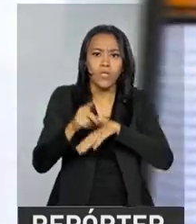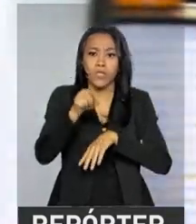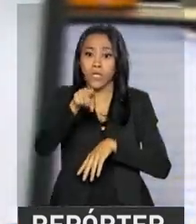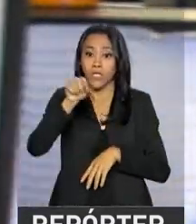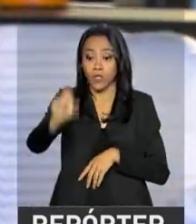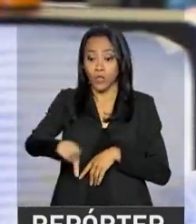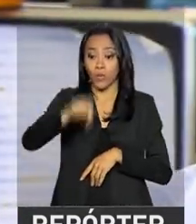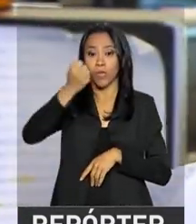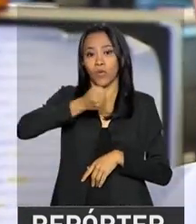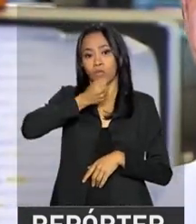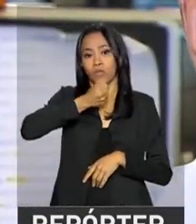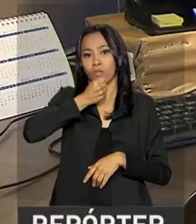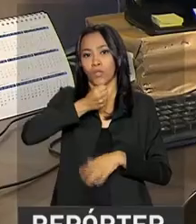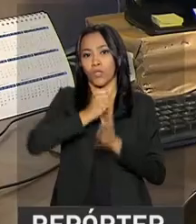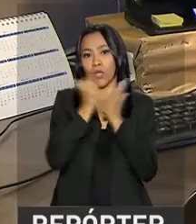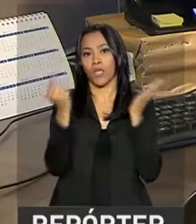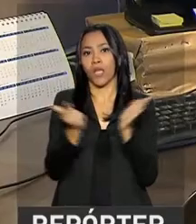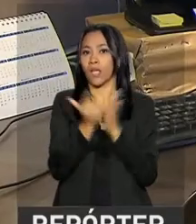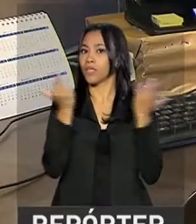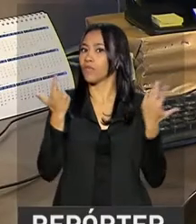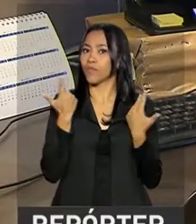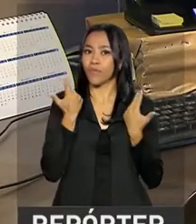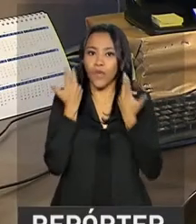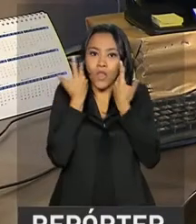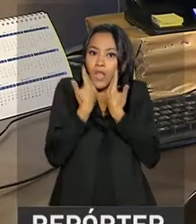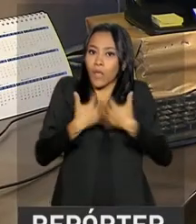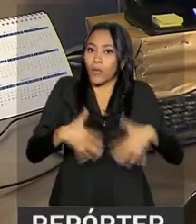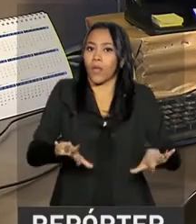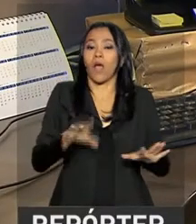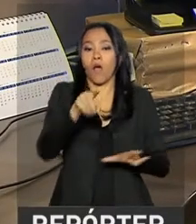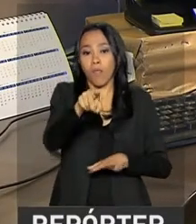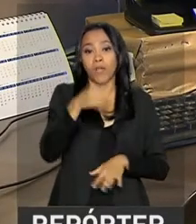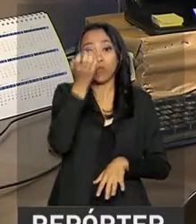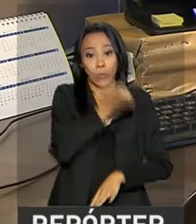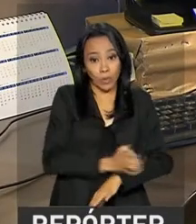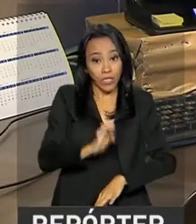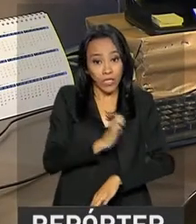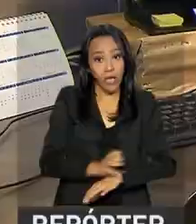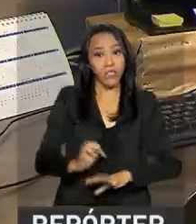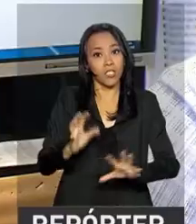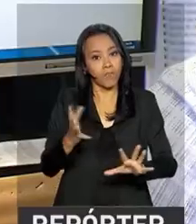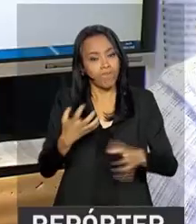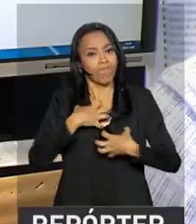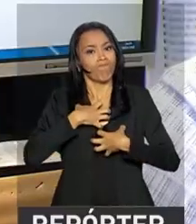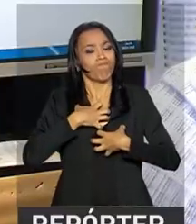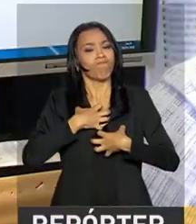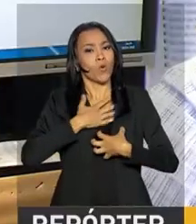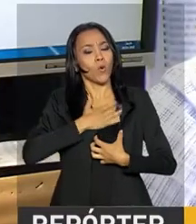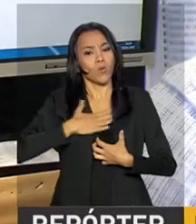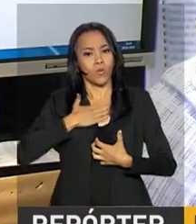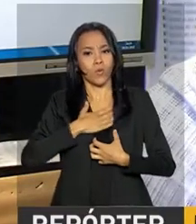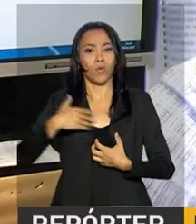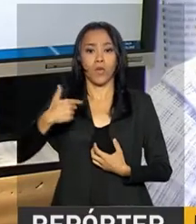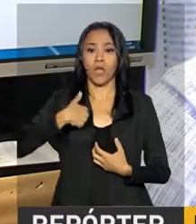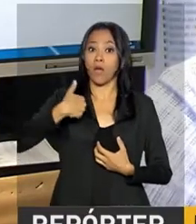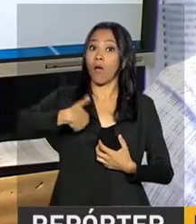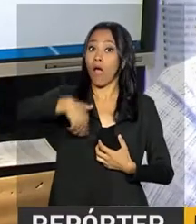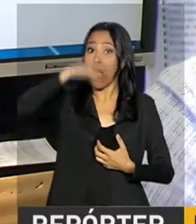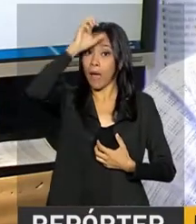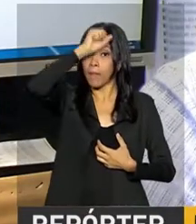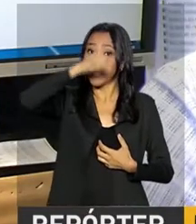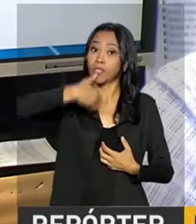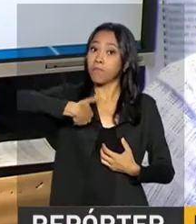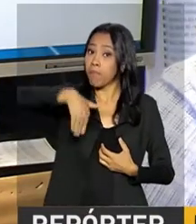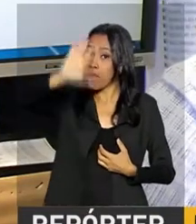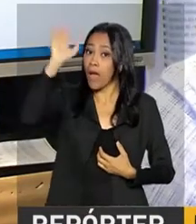pareceu natural mas foi no estágio que teve certeza da profissão que quer seguir aprendi muito mais nos estágios na